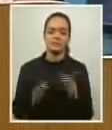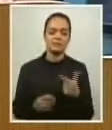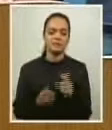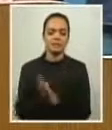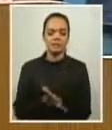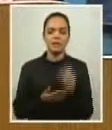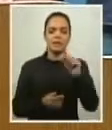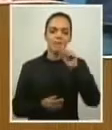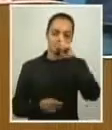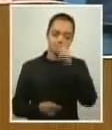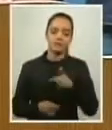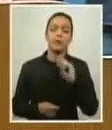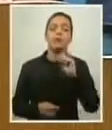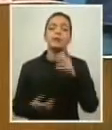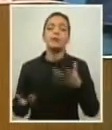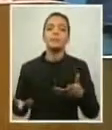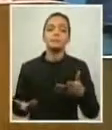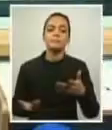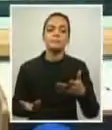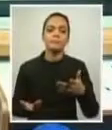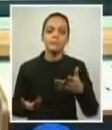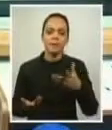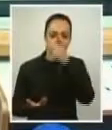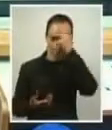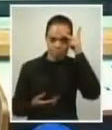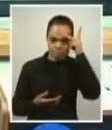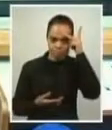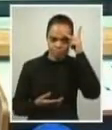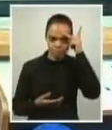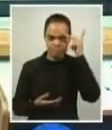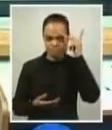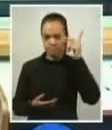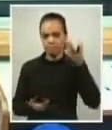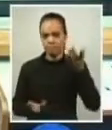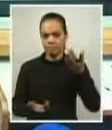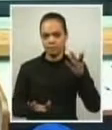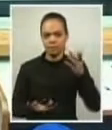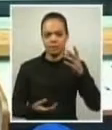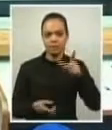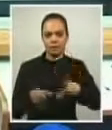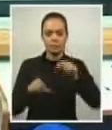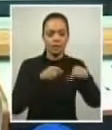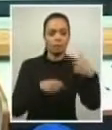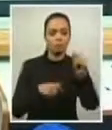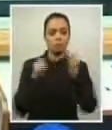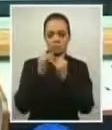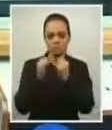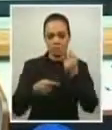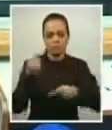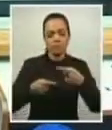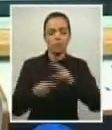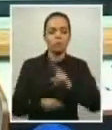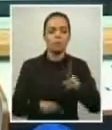quem governa é alguém designado por uma outra instituição política chamada